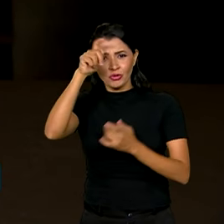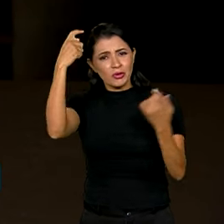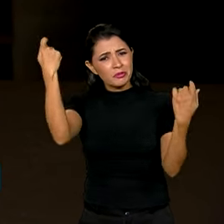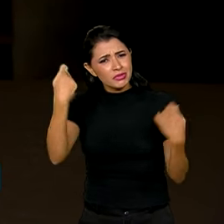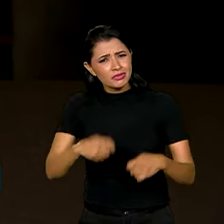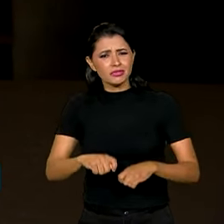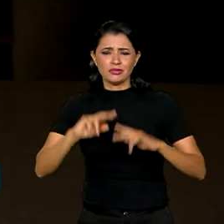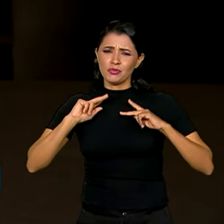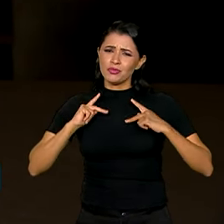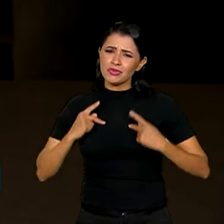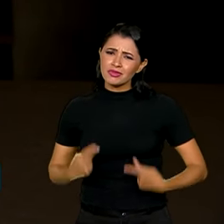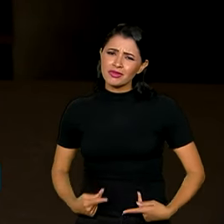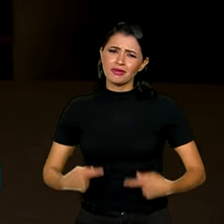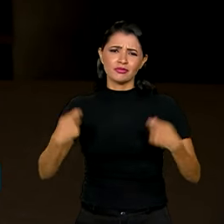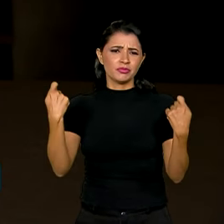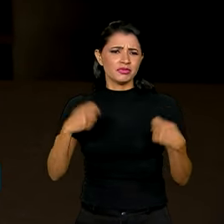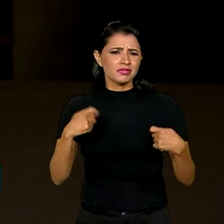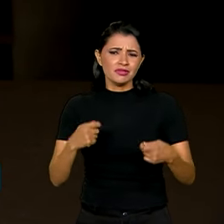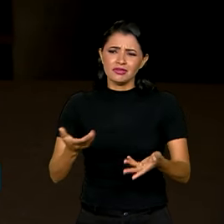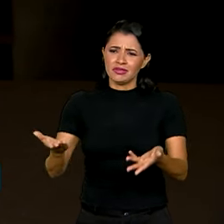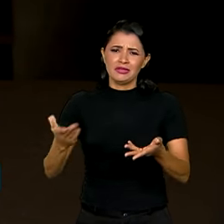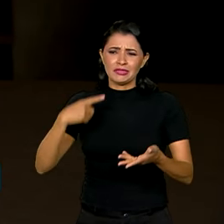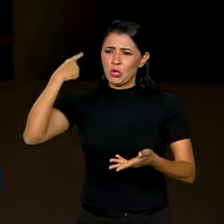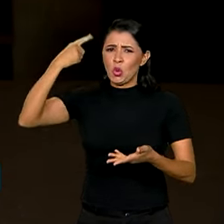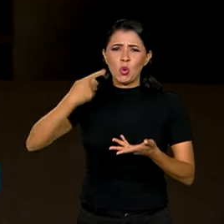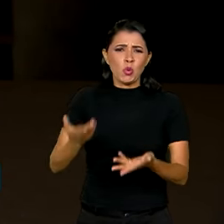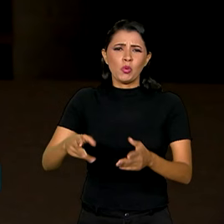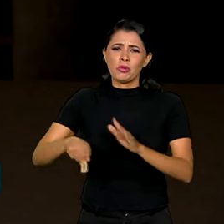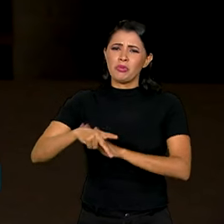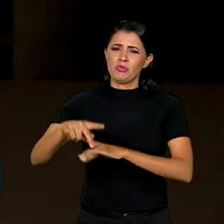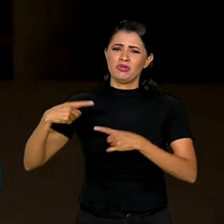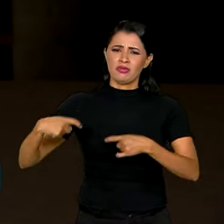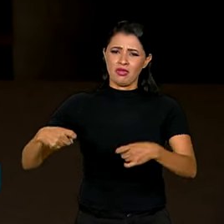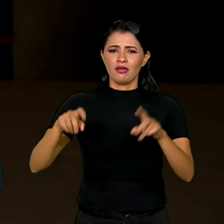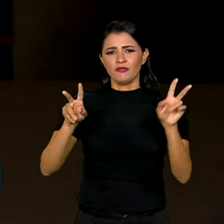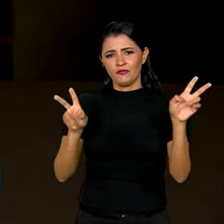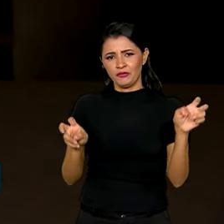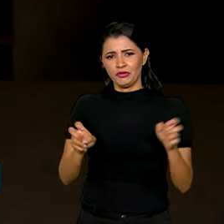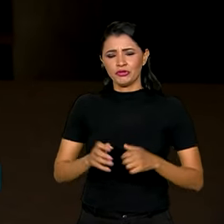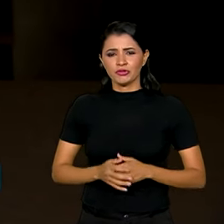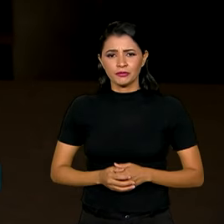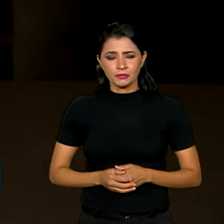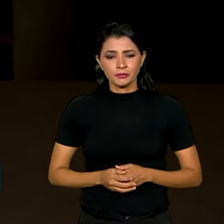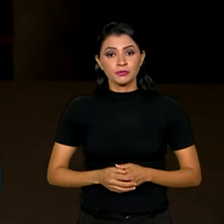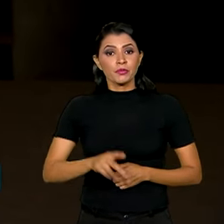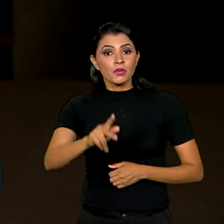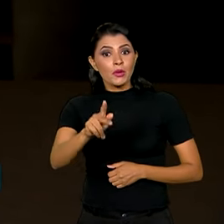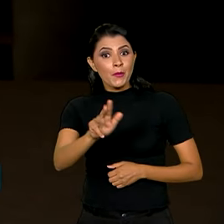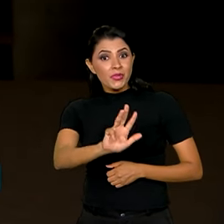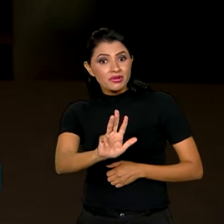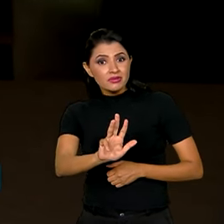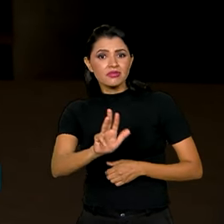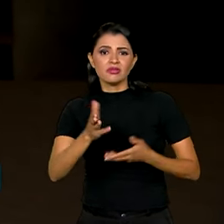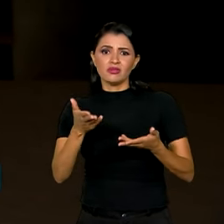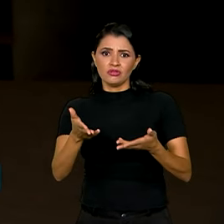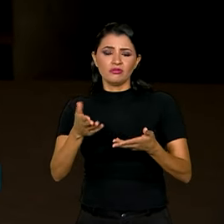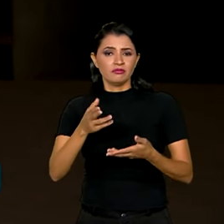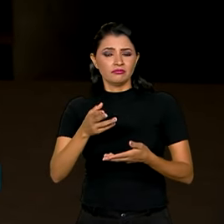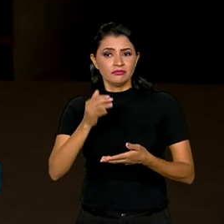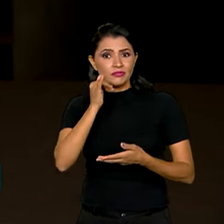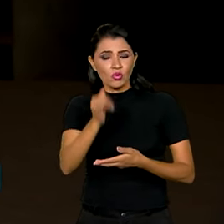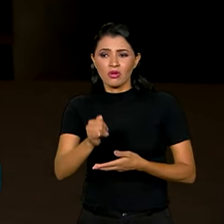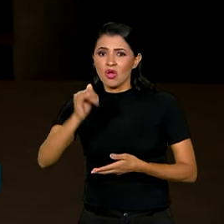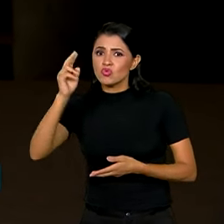de humanidade na insanidade da guerra. Fecha aspas. Para o presidente, são urgentes